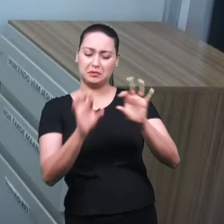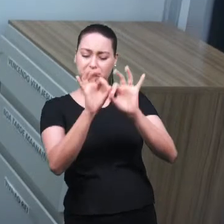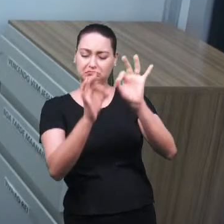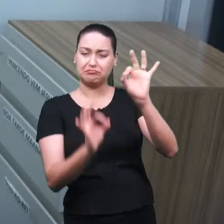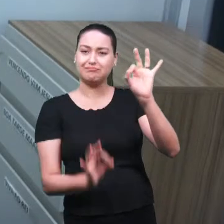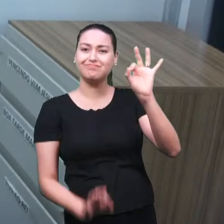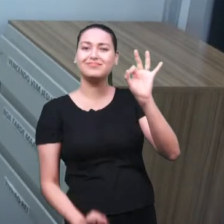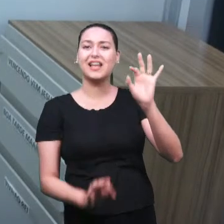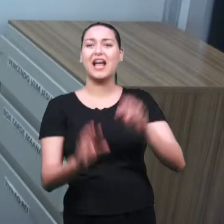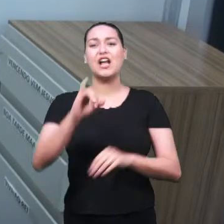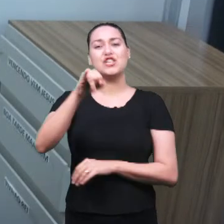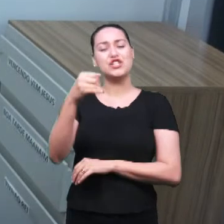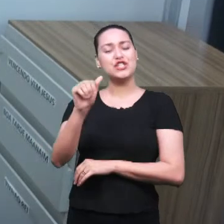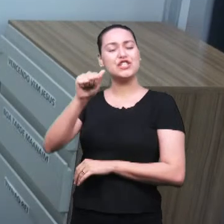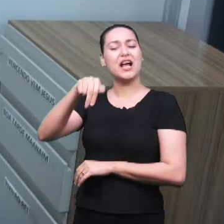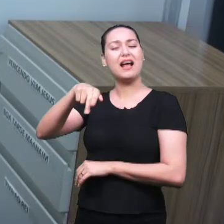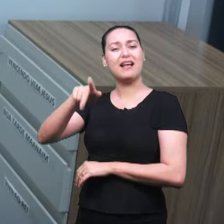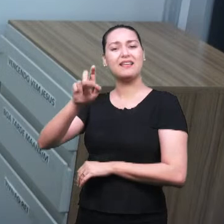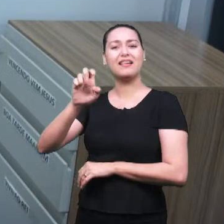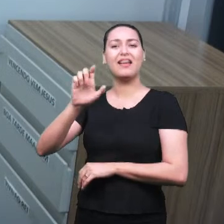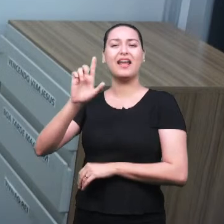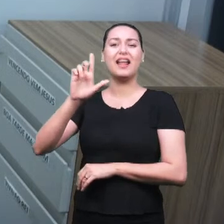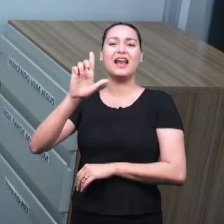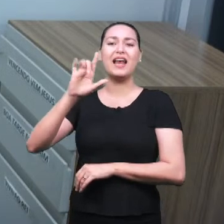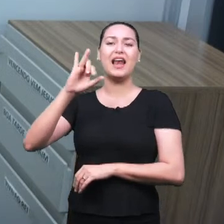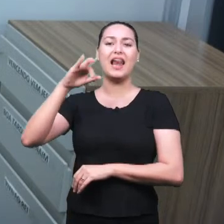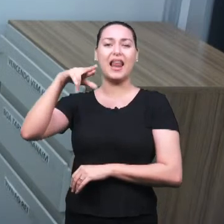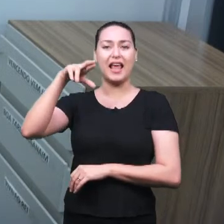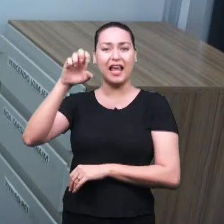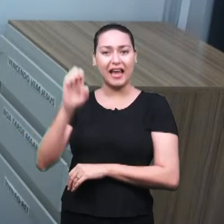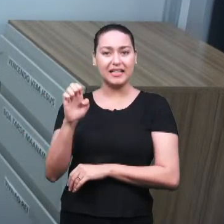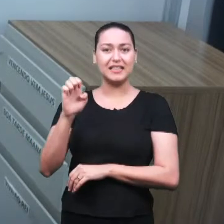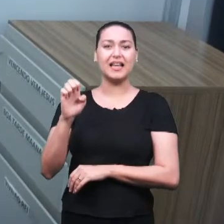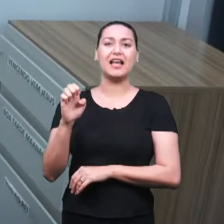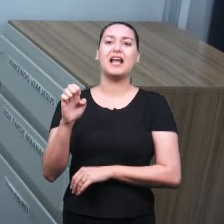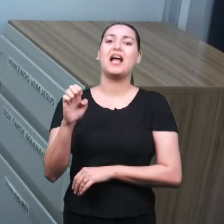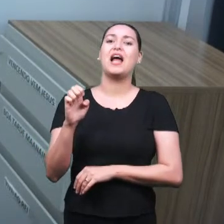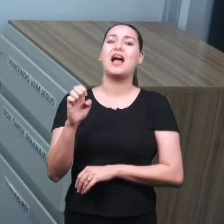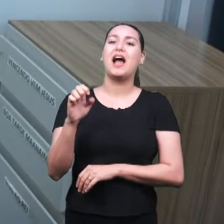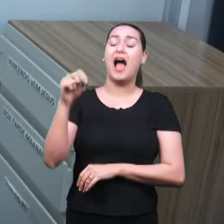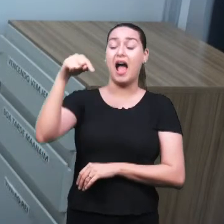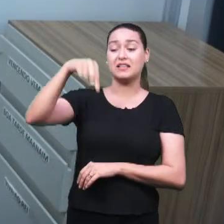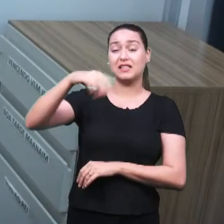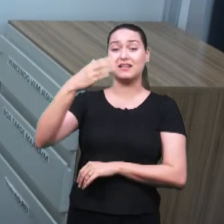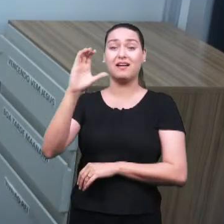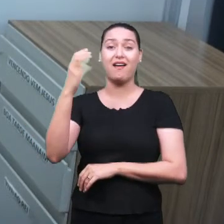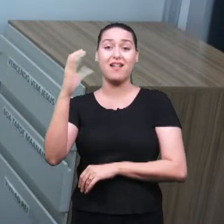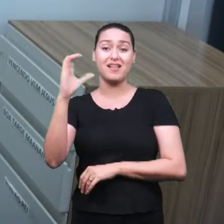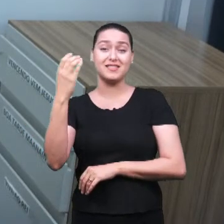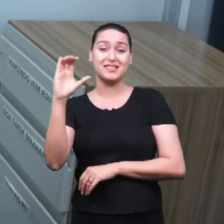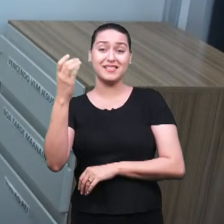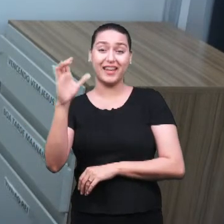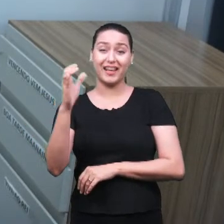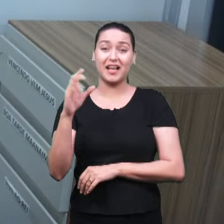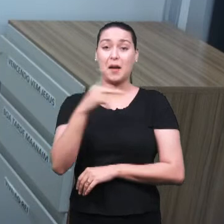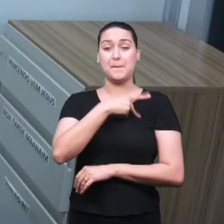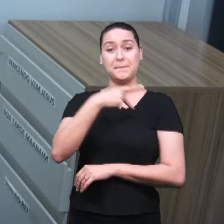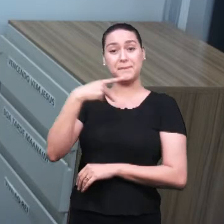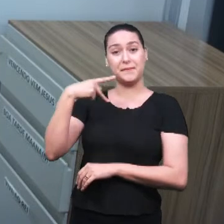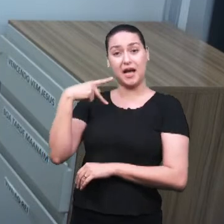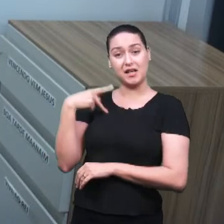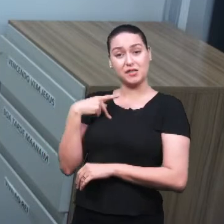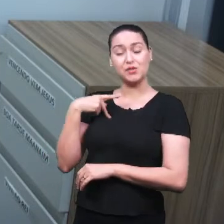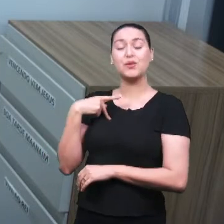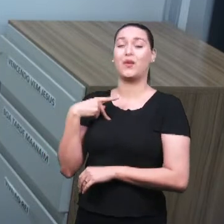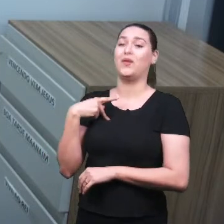também. A Jaqueline Machado Erlacher, da Igreja Cristã Maranata de Santa Bárbara 1, aqui em Cariacica. Ali do nosso querido pastor Adair